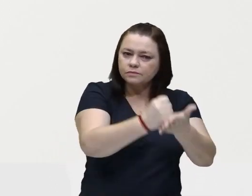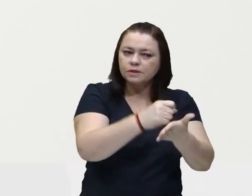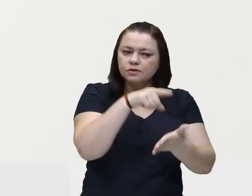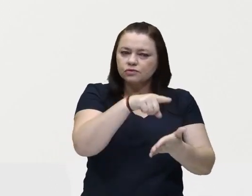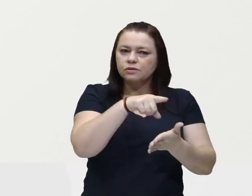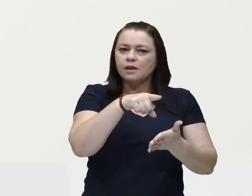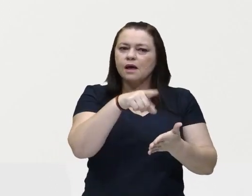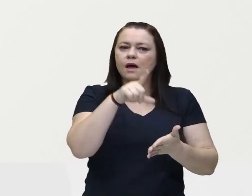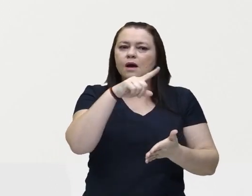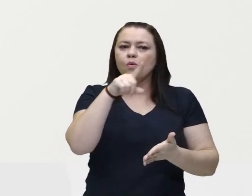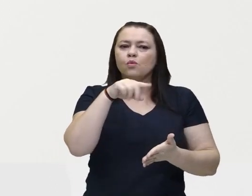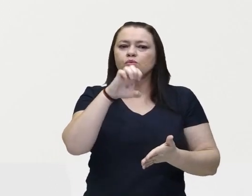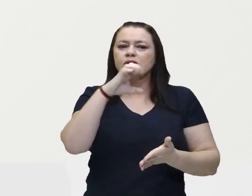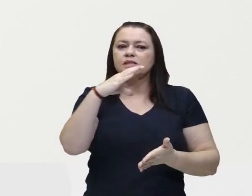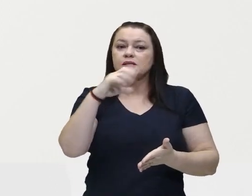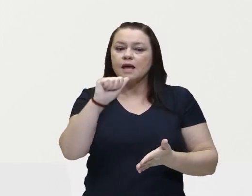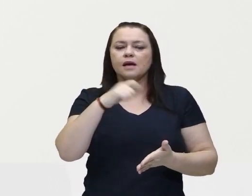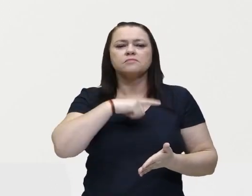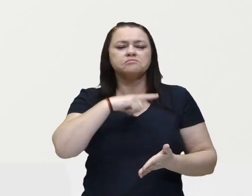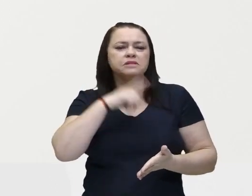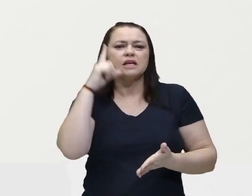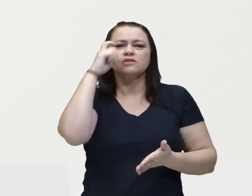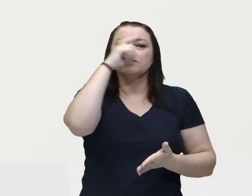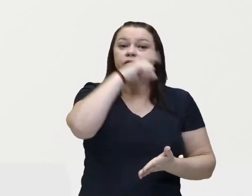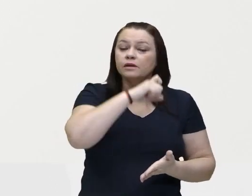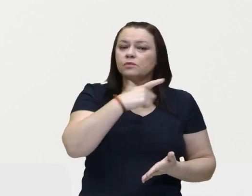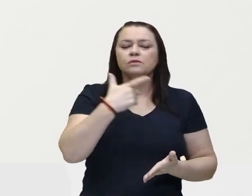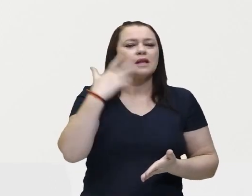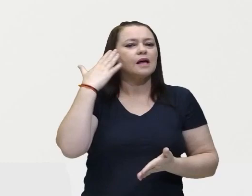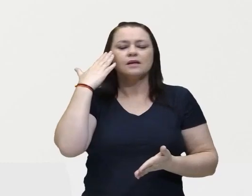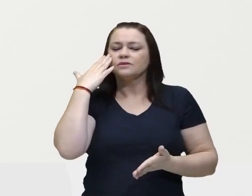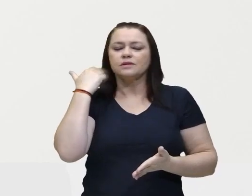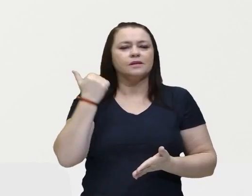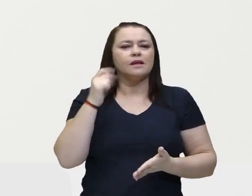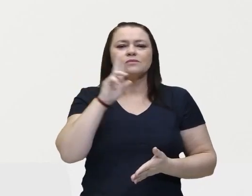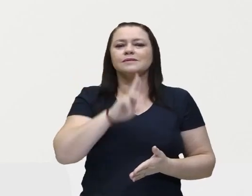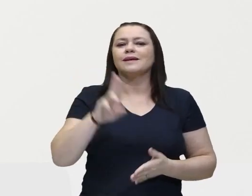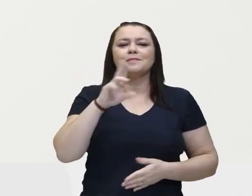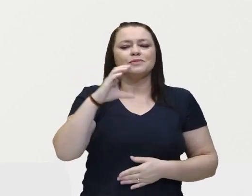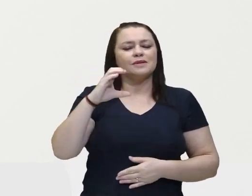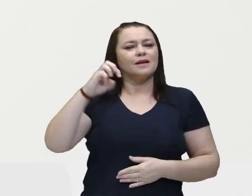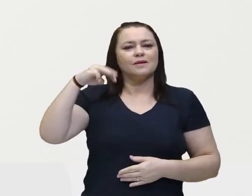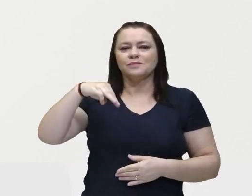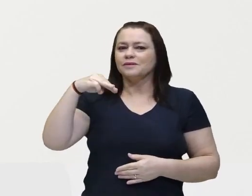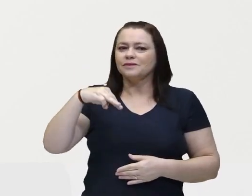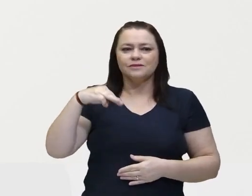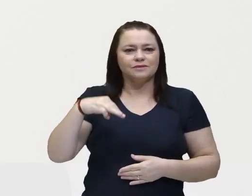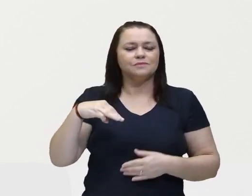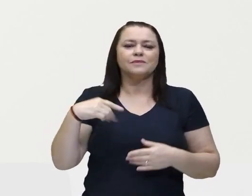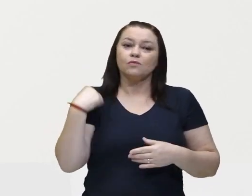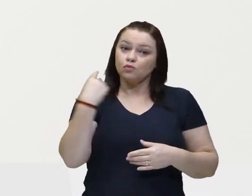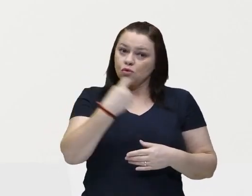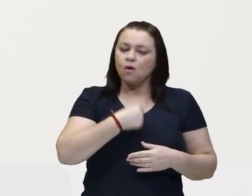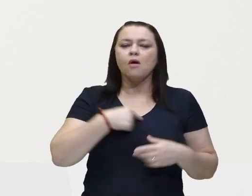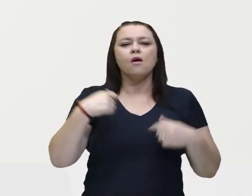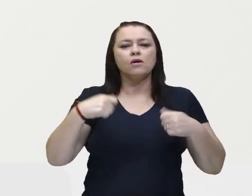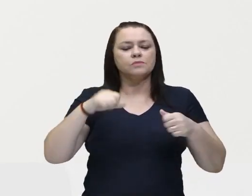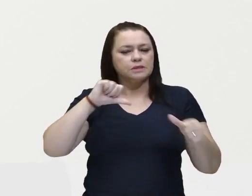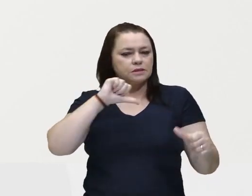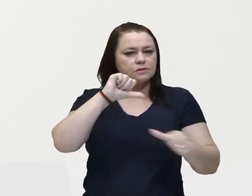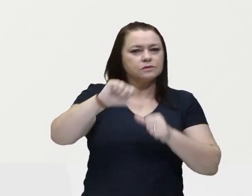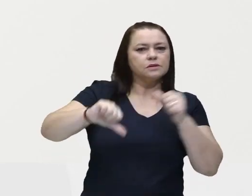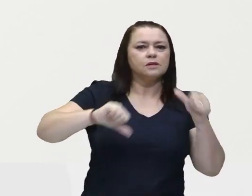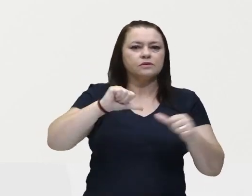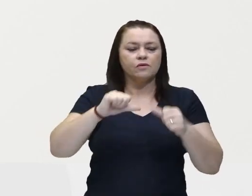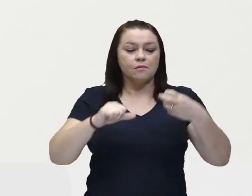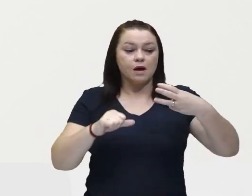Zeca ele está com problema, ele tem dificuldade em trabalhar com centímetro. Então nós vamos ter que fazer o quê? Transformar esses